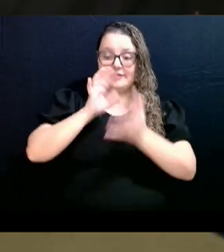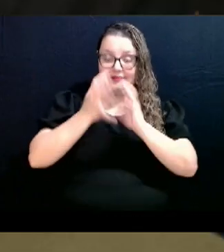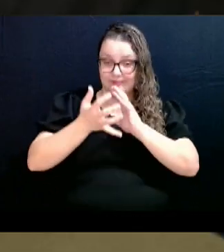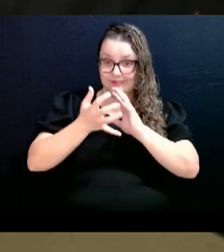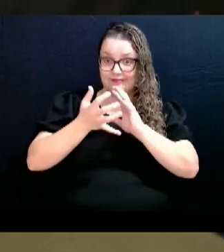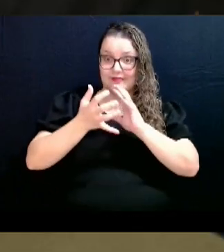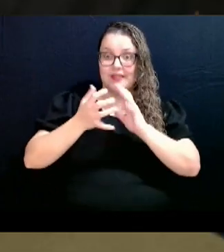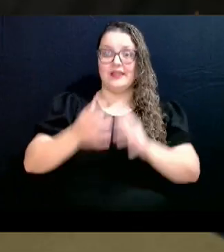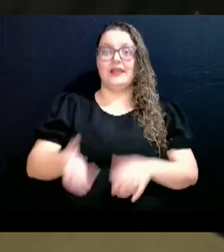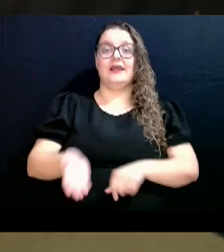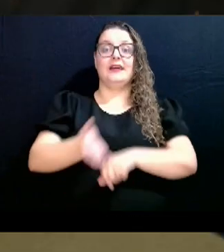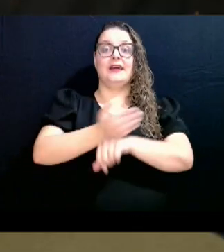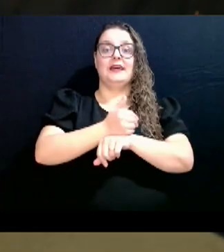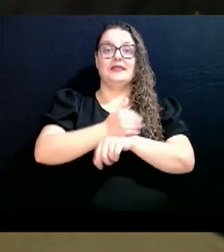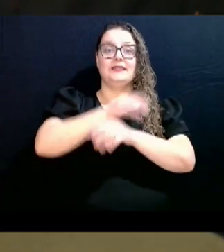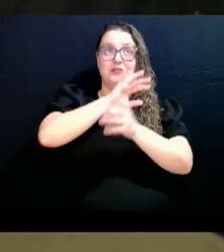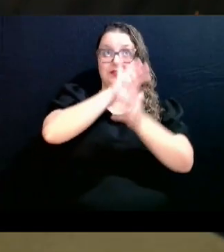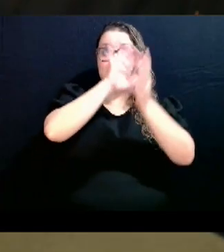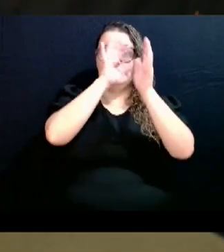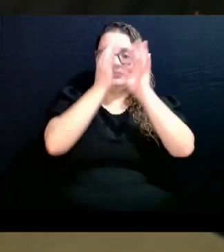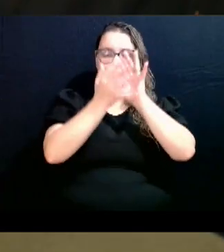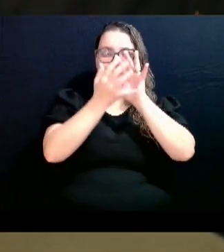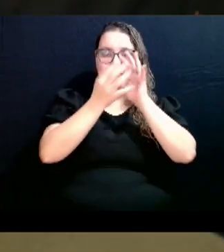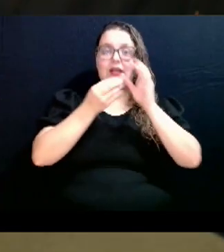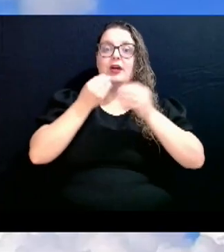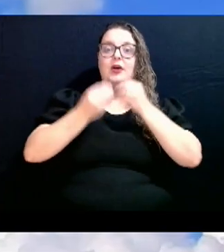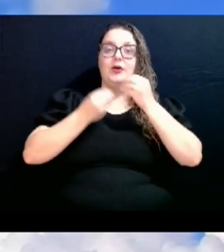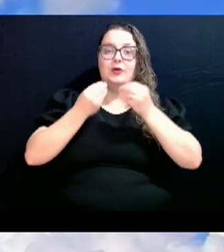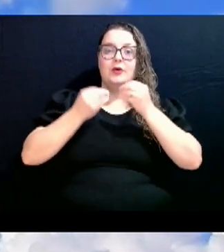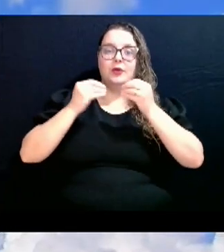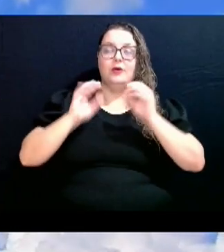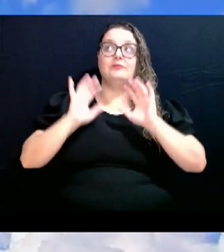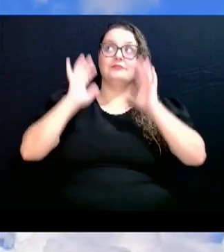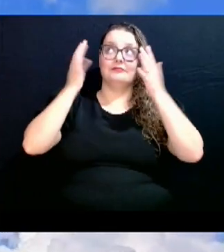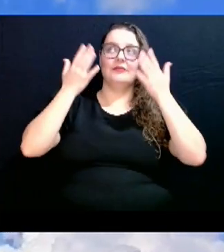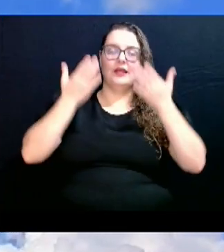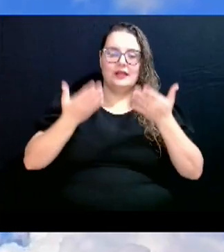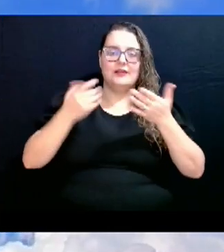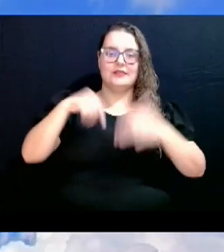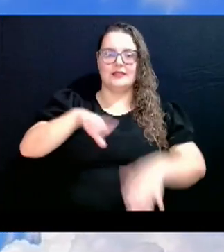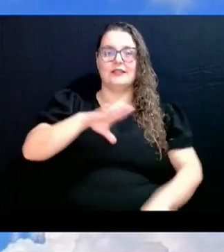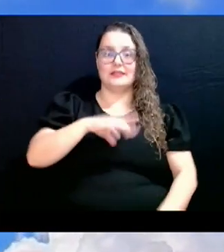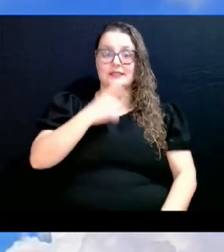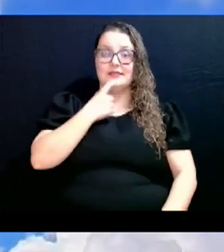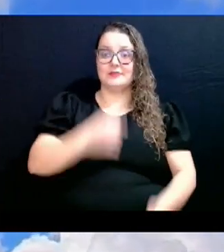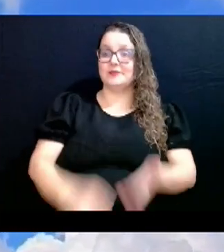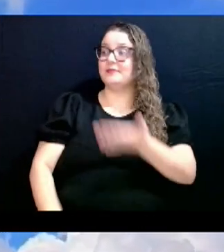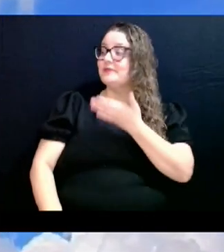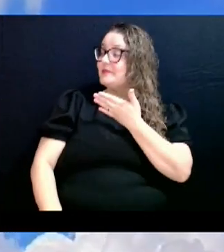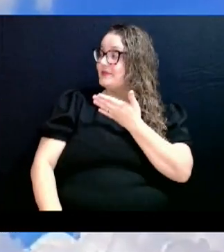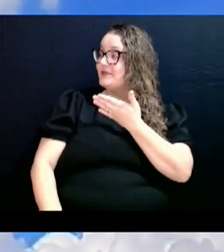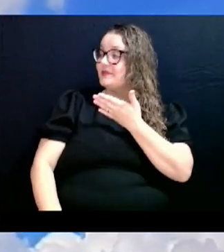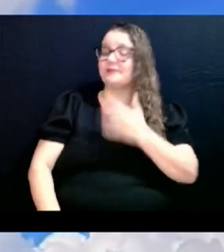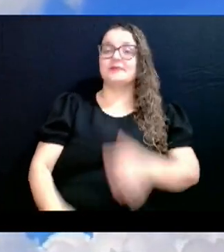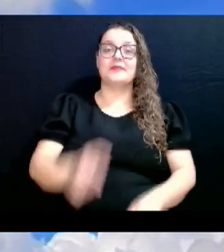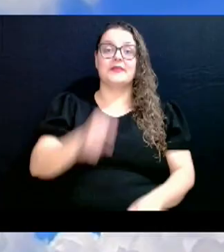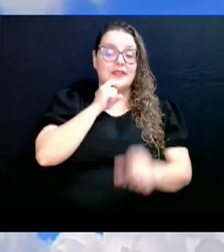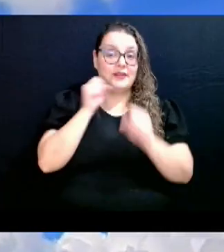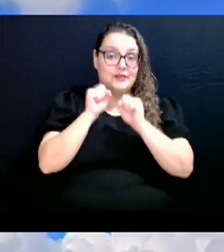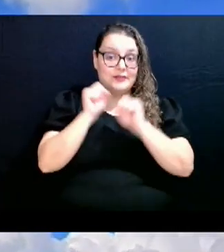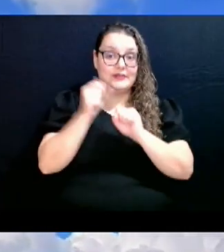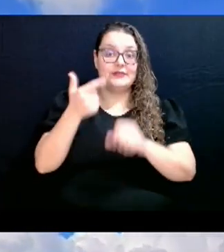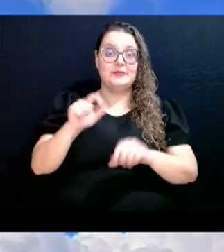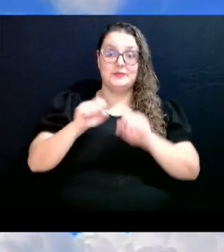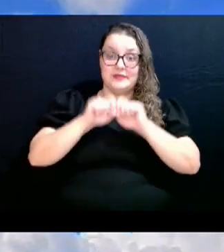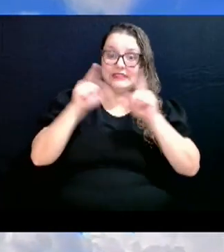no tema, a gente vê então como fica o tempo hoje aqui na cidade de Campinas. Vamos lá, olha, frio novamente para acordar hoje,